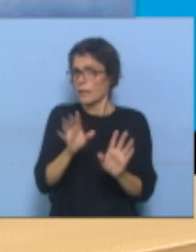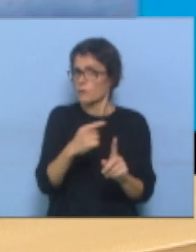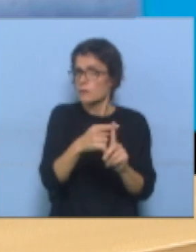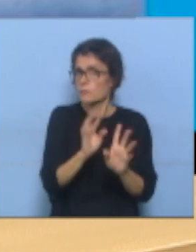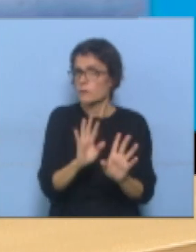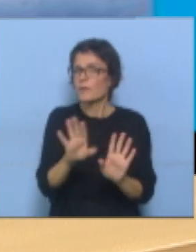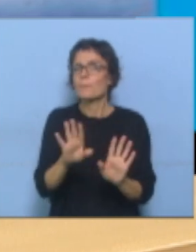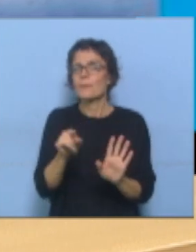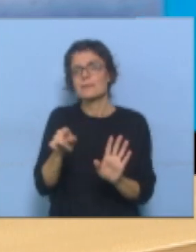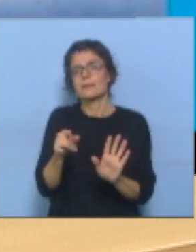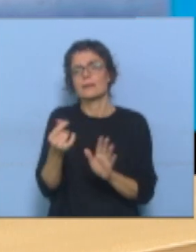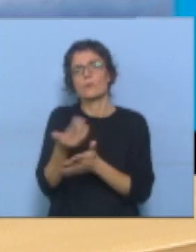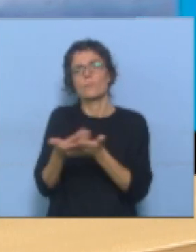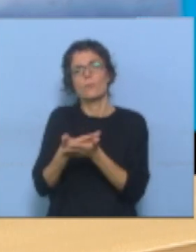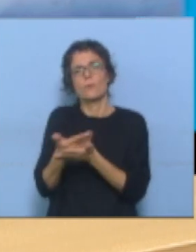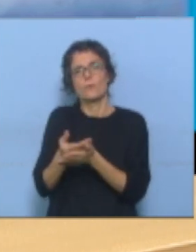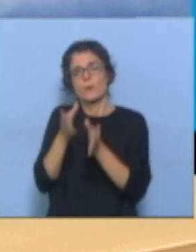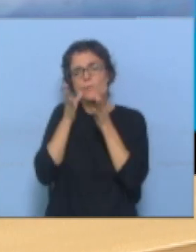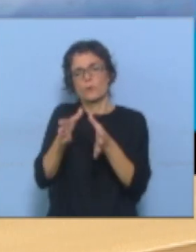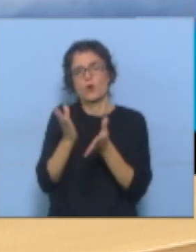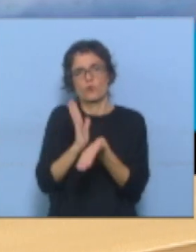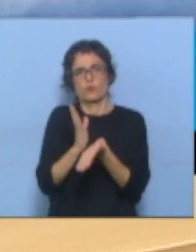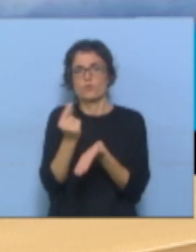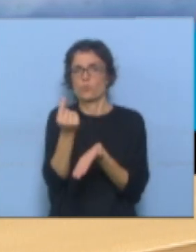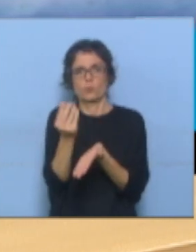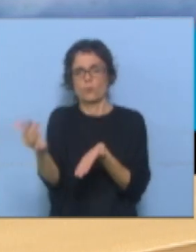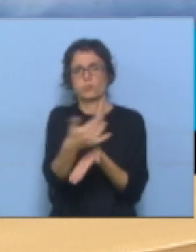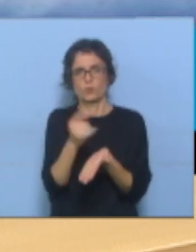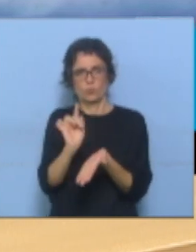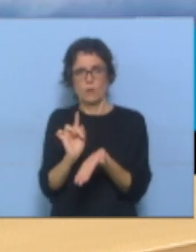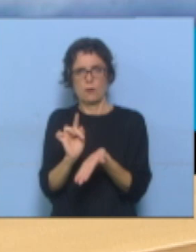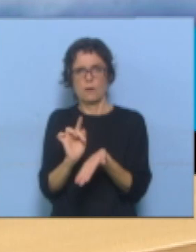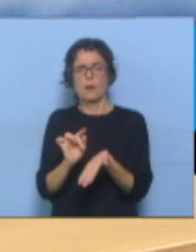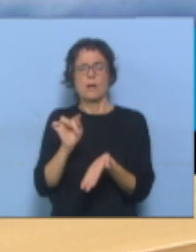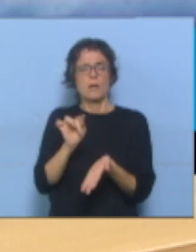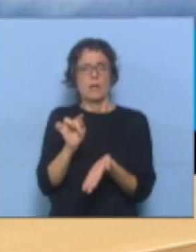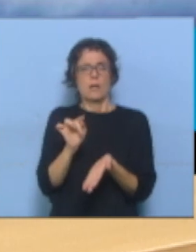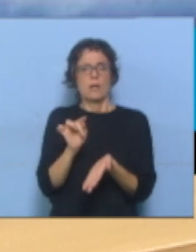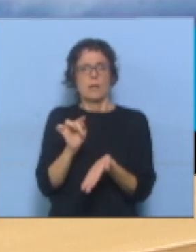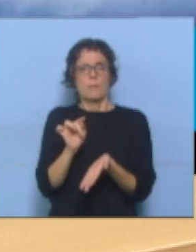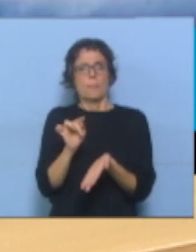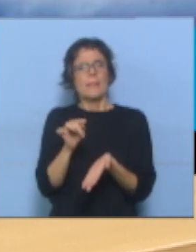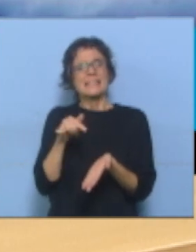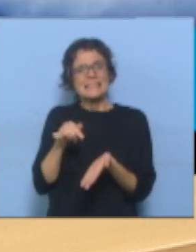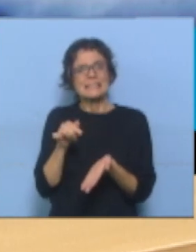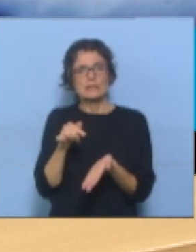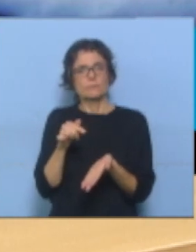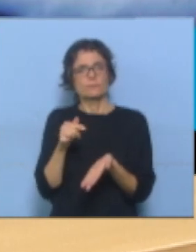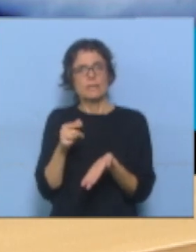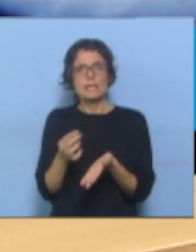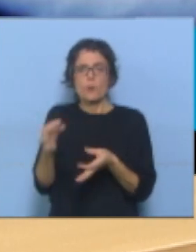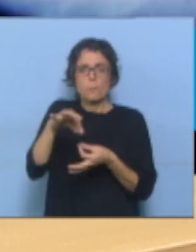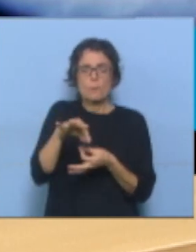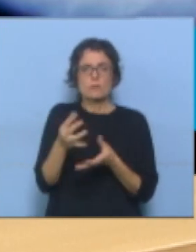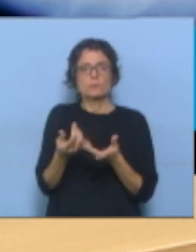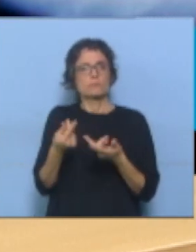liberal em sentido estrito, focada apenas e só no lucro. Portanto, A componente liberal tem que ser uma